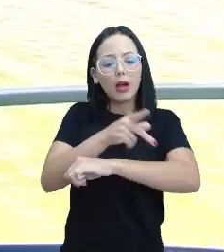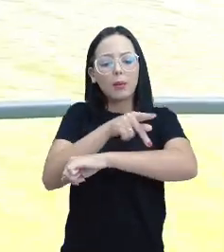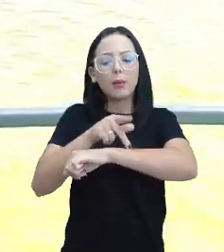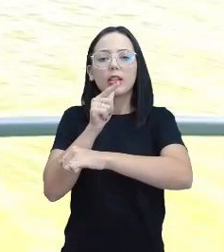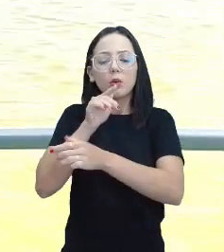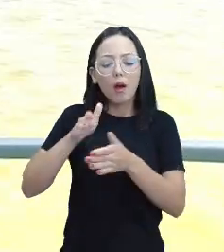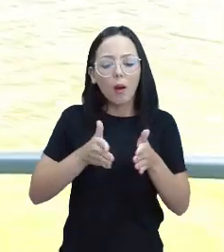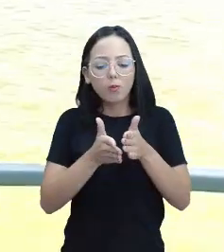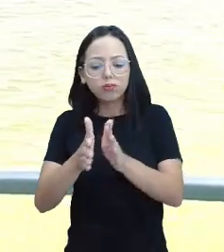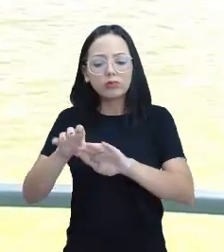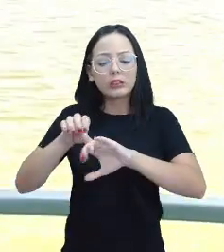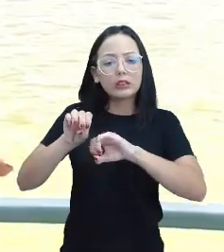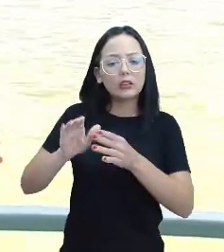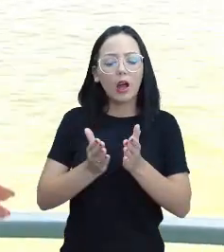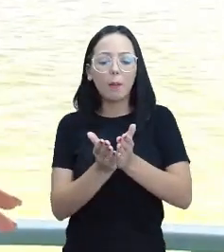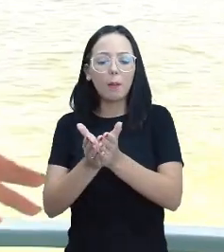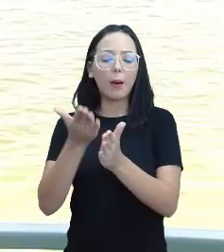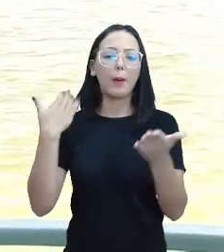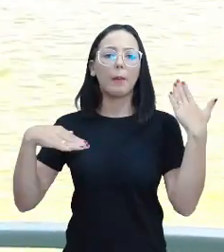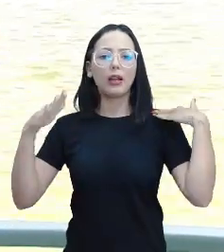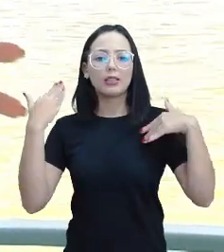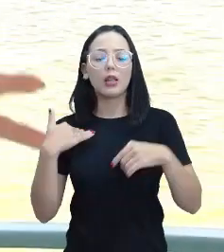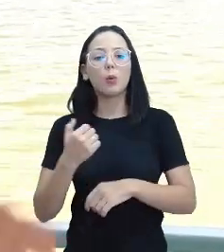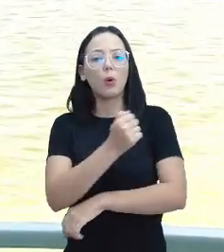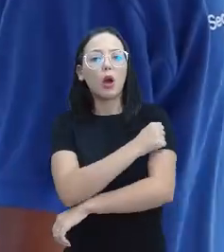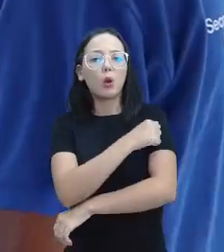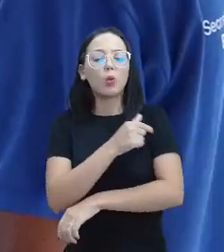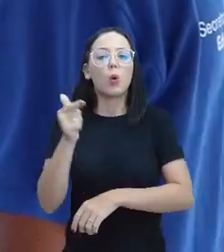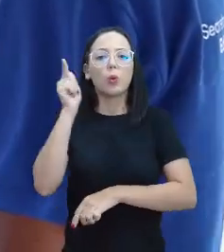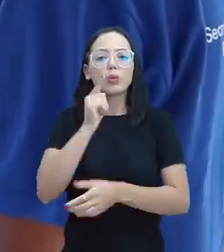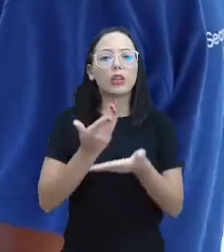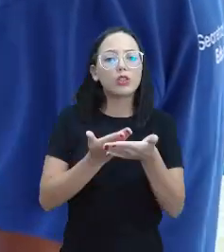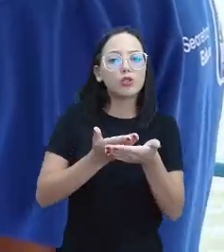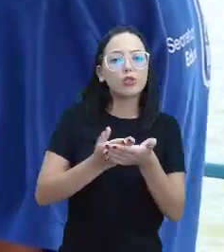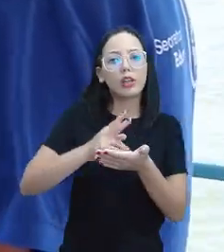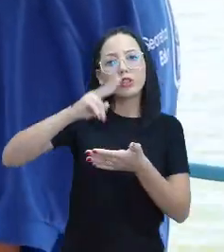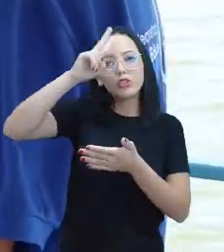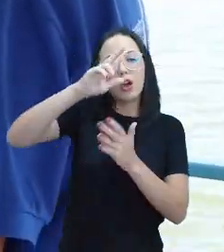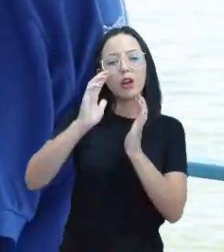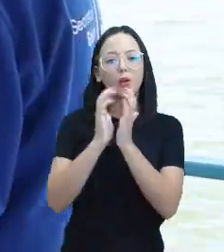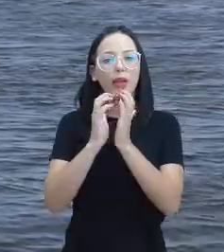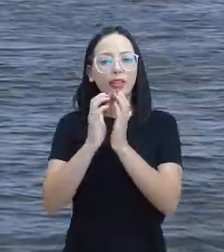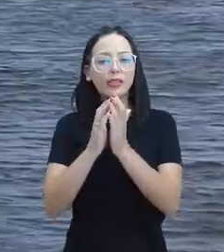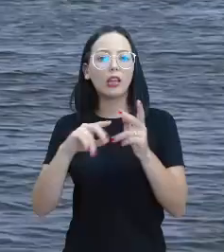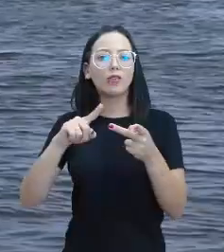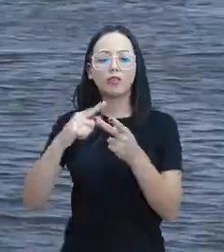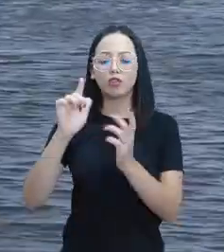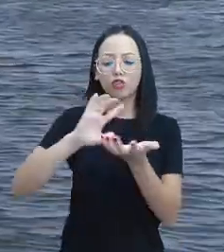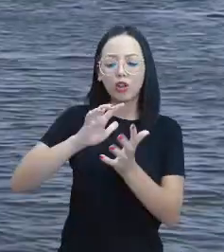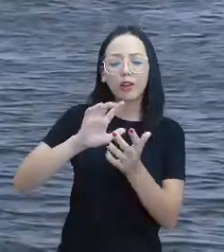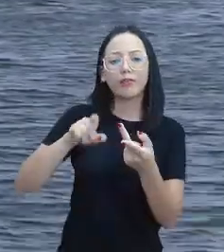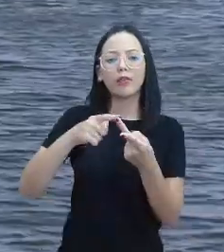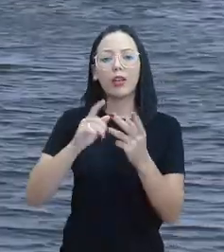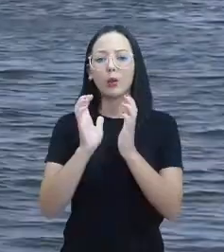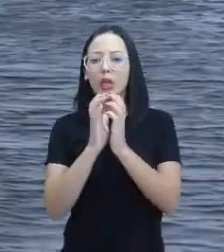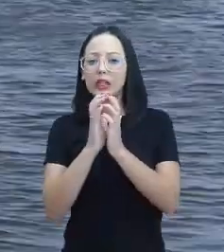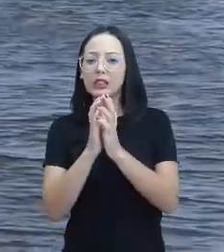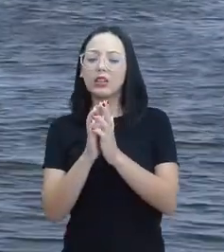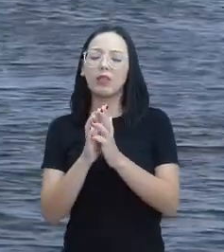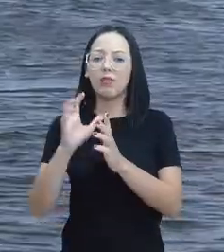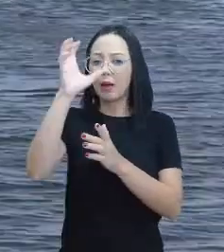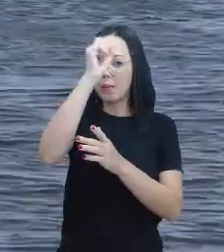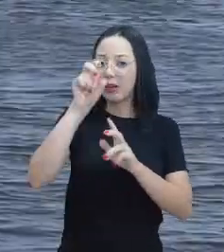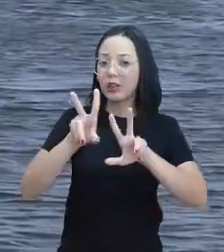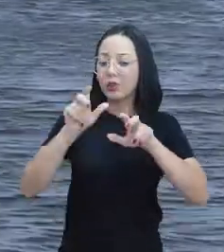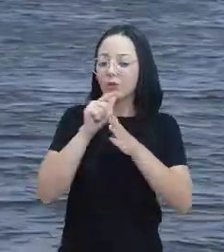do Rio Capibaribe, onde os nossos alunos conseguem estudar a história do Recife, a geografia do Recife, aprender